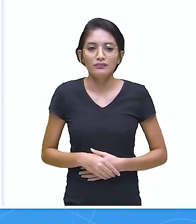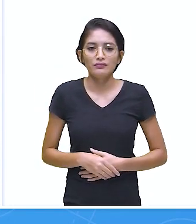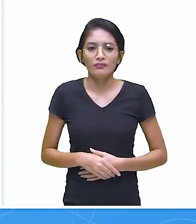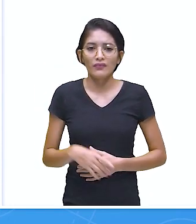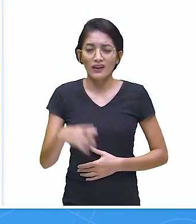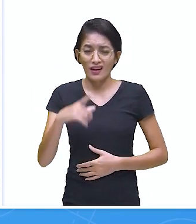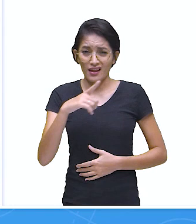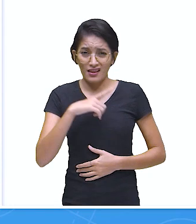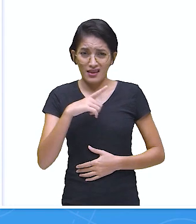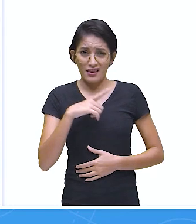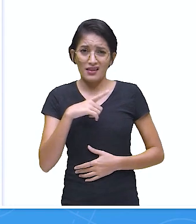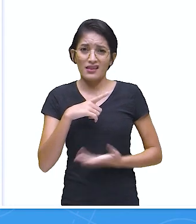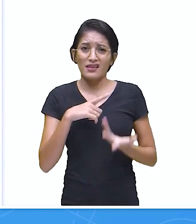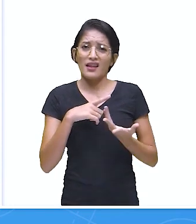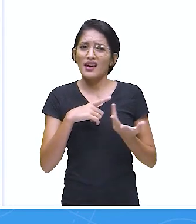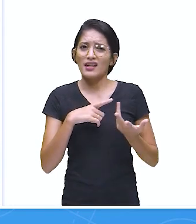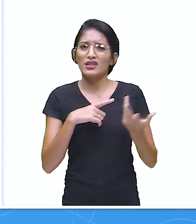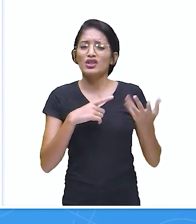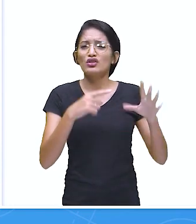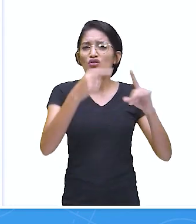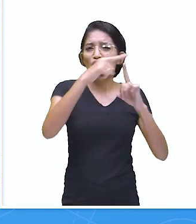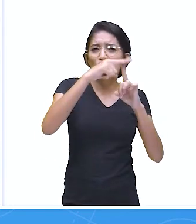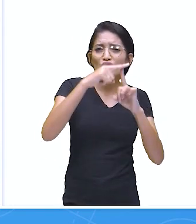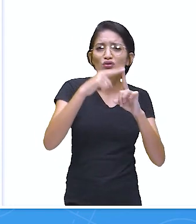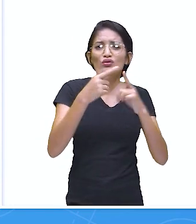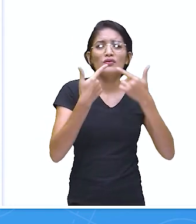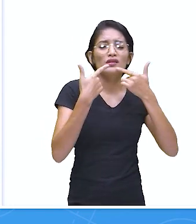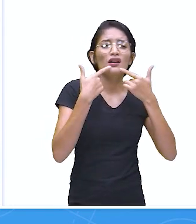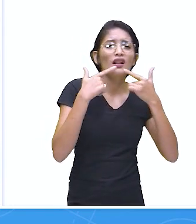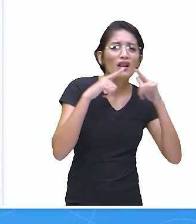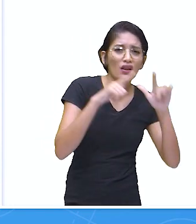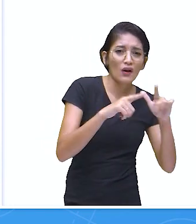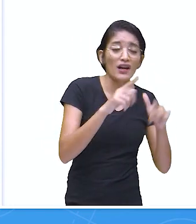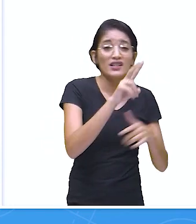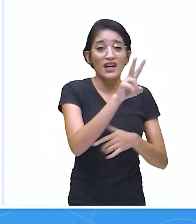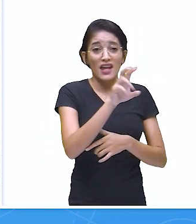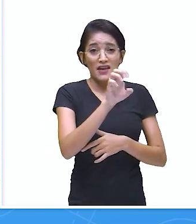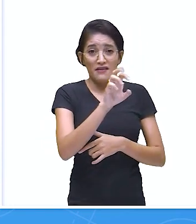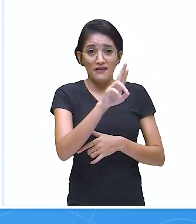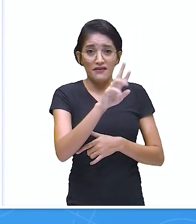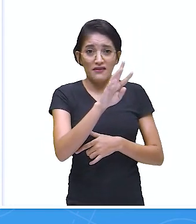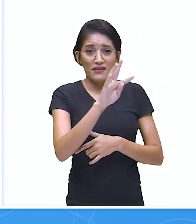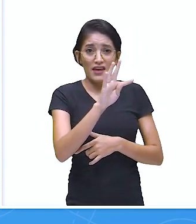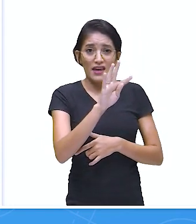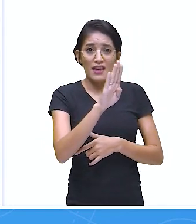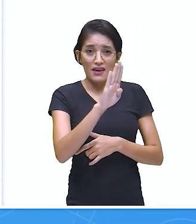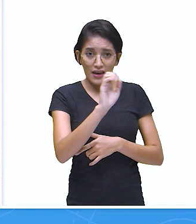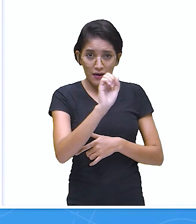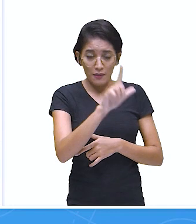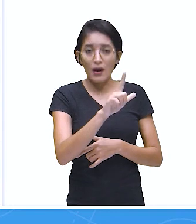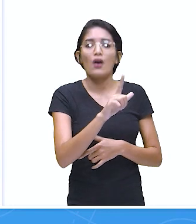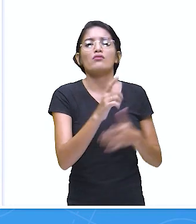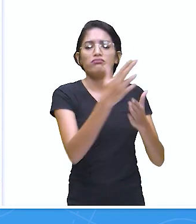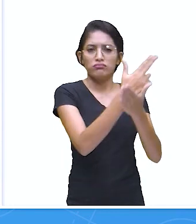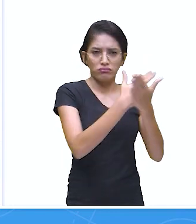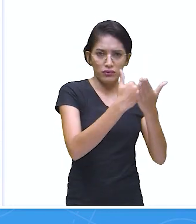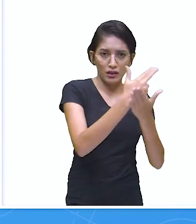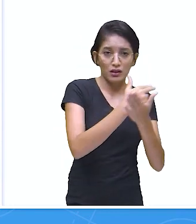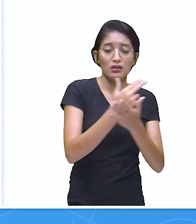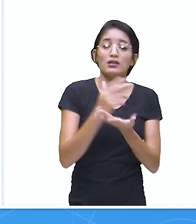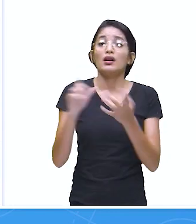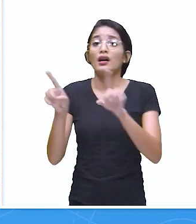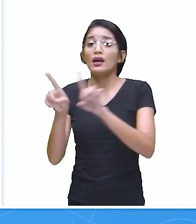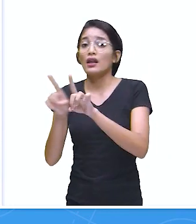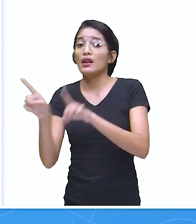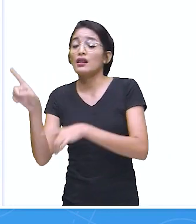Existem elementos verbais e não verbais? O que você diz aí? Existem aqui elementos